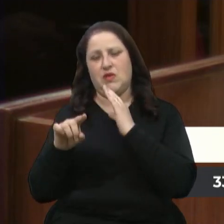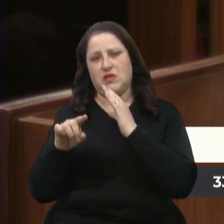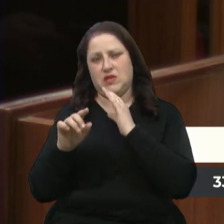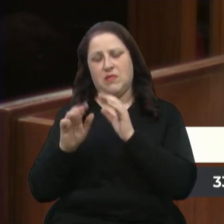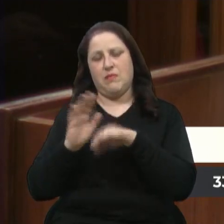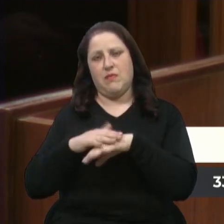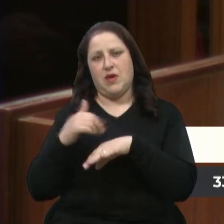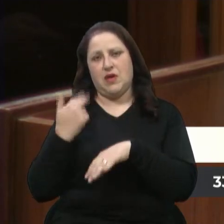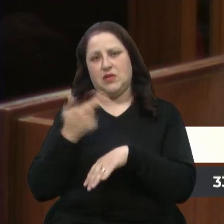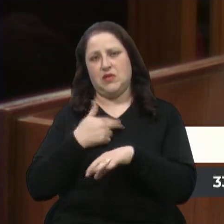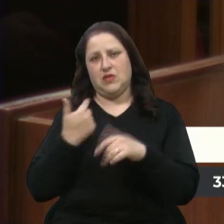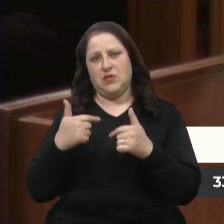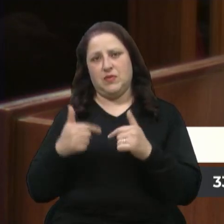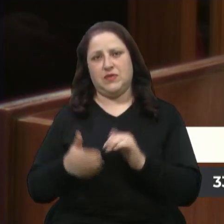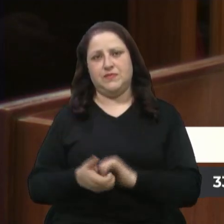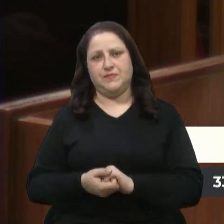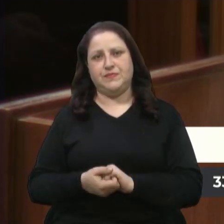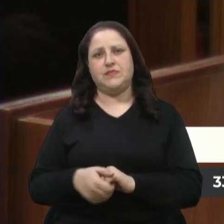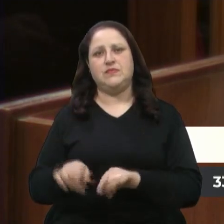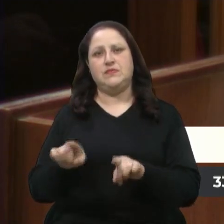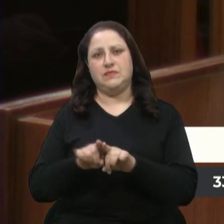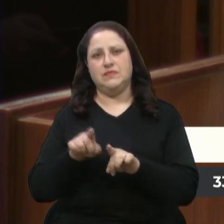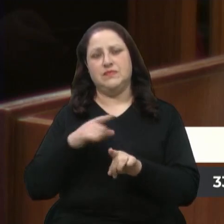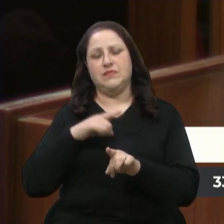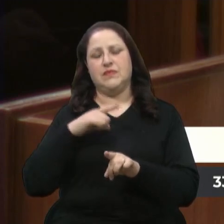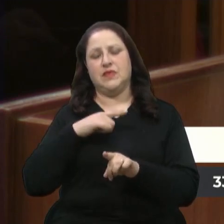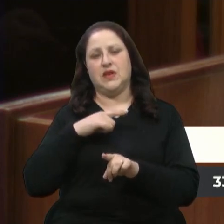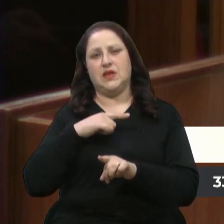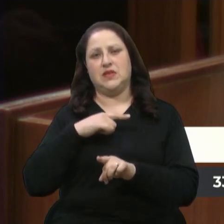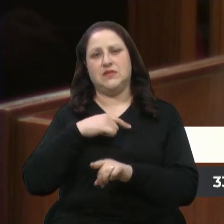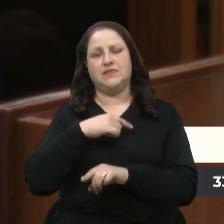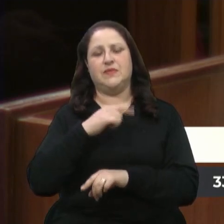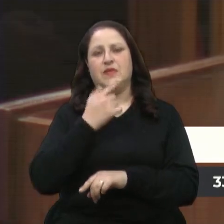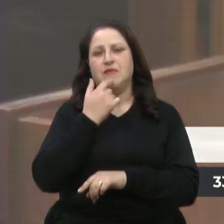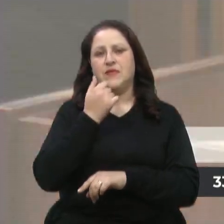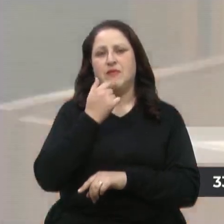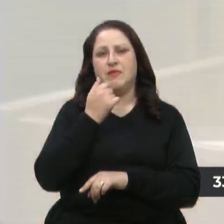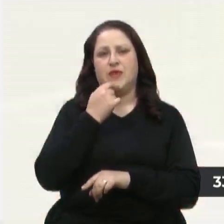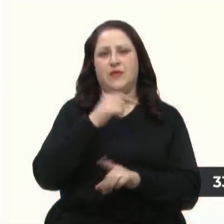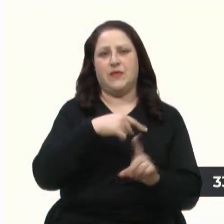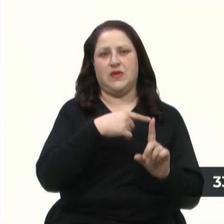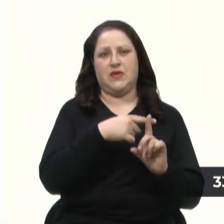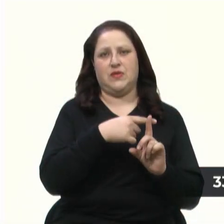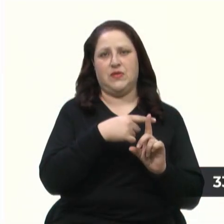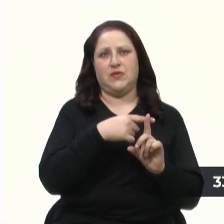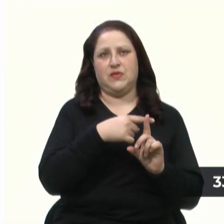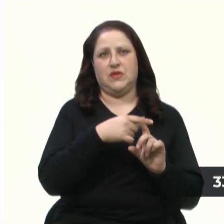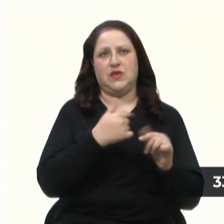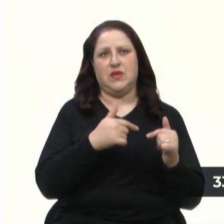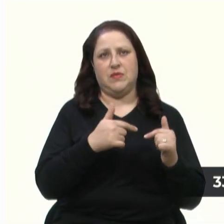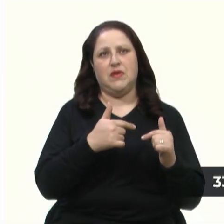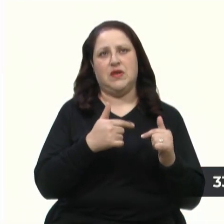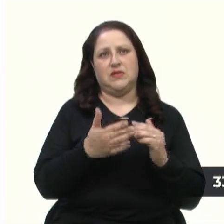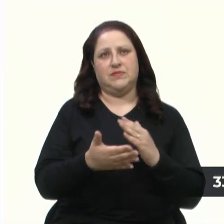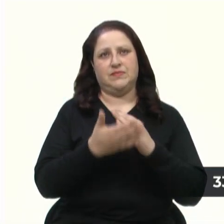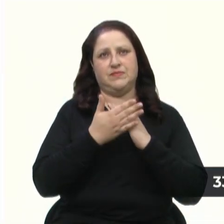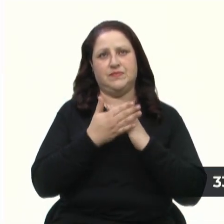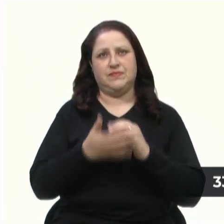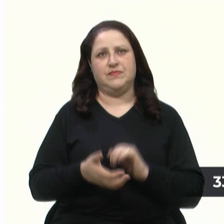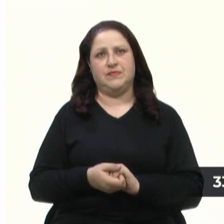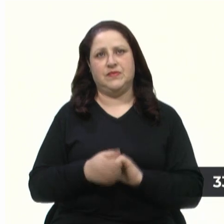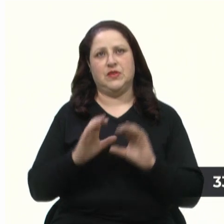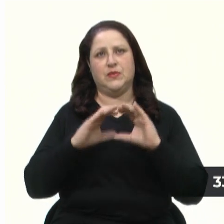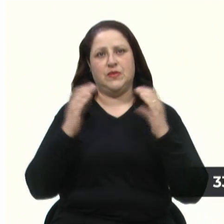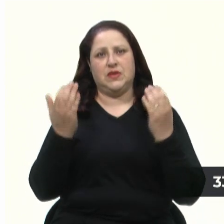nosso trabalho. Nós temos a Cruz Vermelha, que faz um trabalho que está nos auxiliando também, e